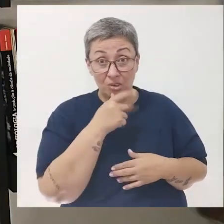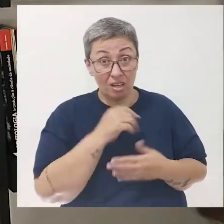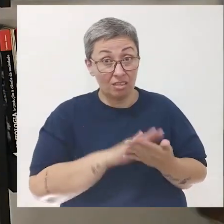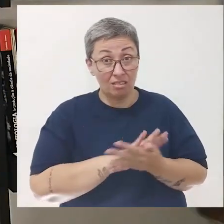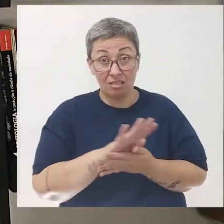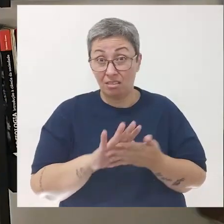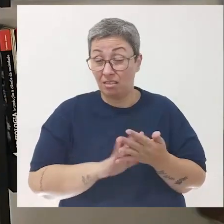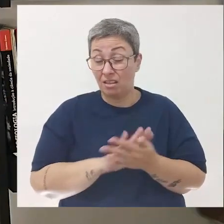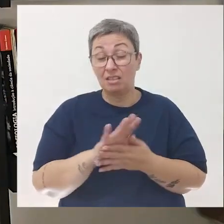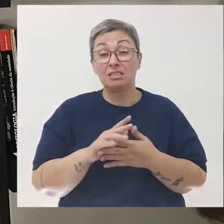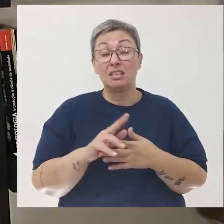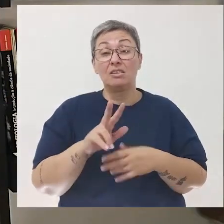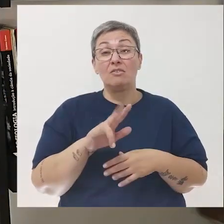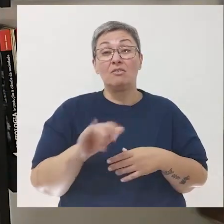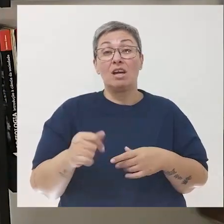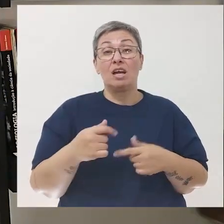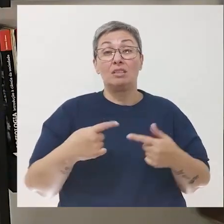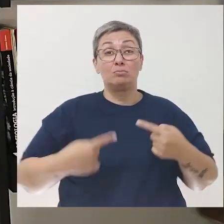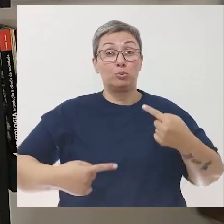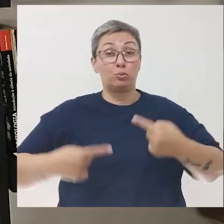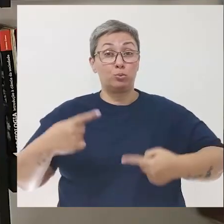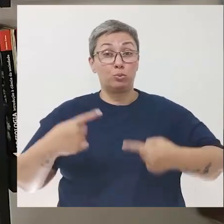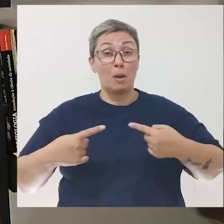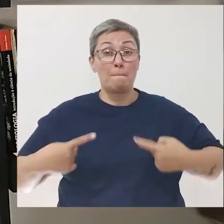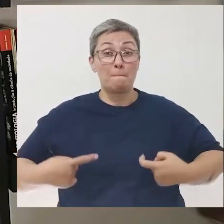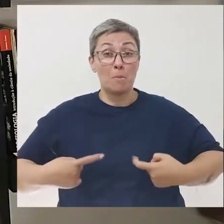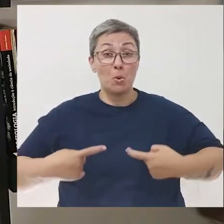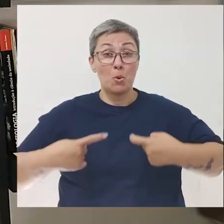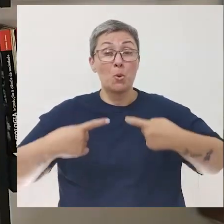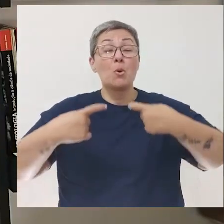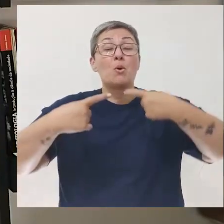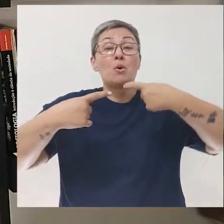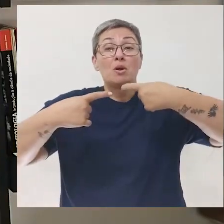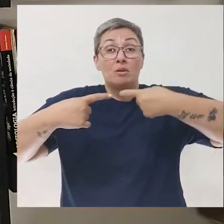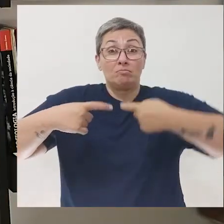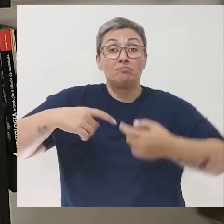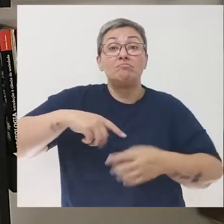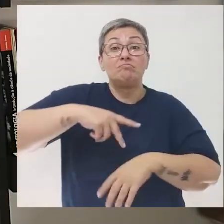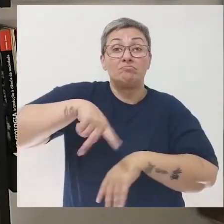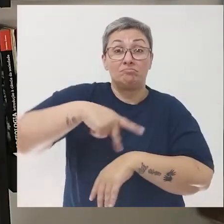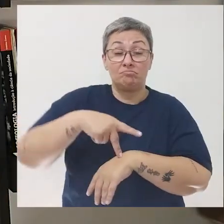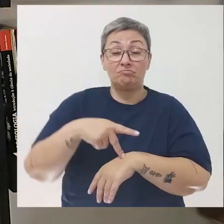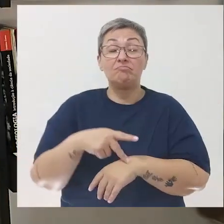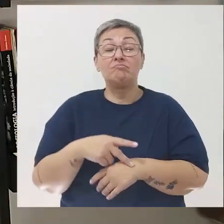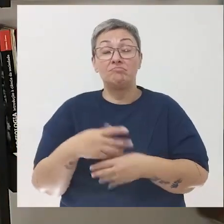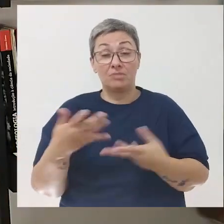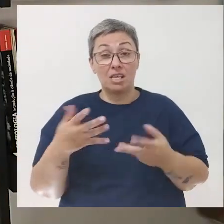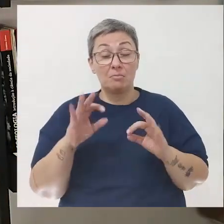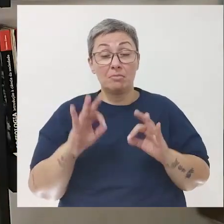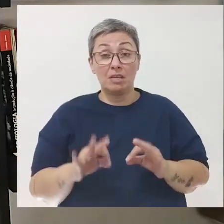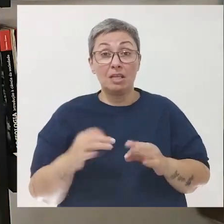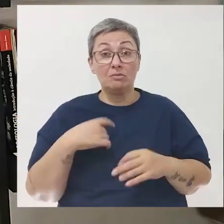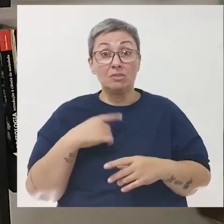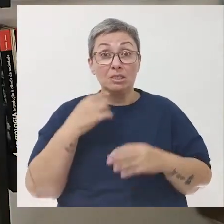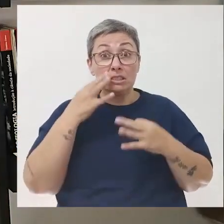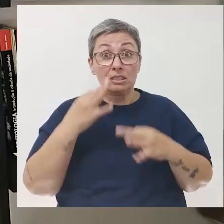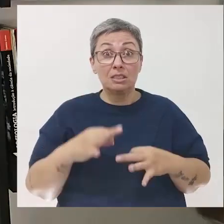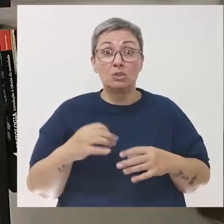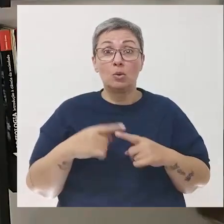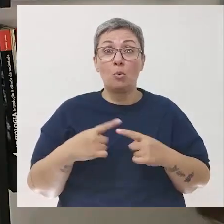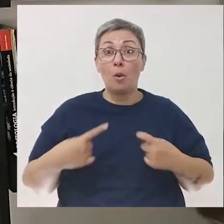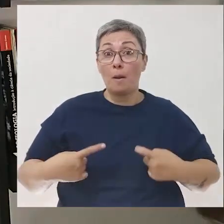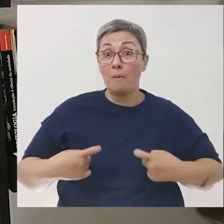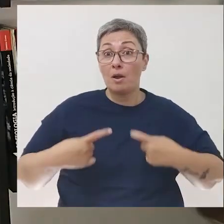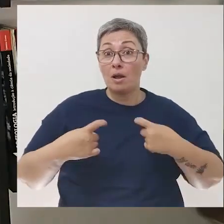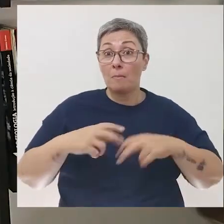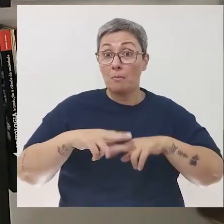para a água ser motivo de conflitos e guerra entre nações. É isso mesmo, vocês ouviram direitinho. Uma